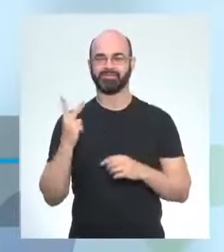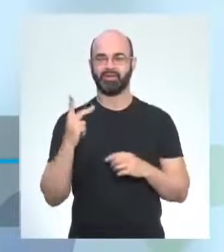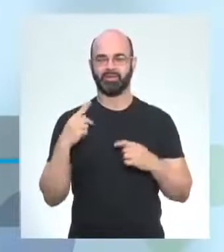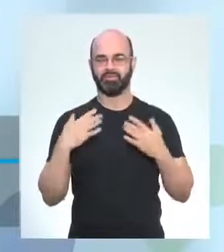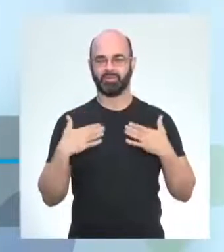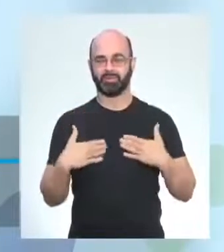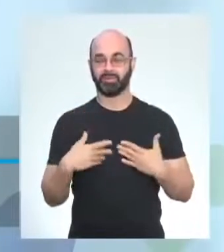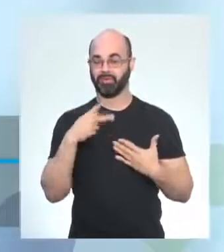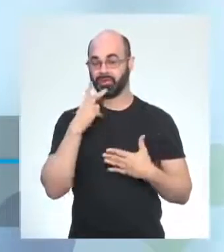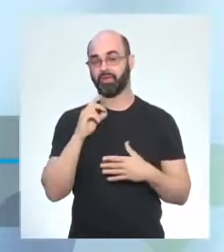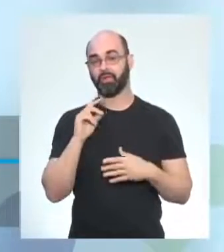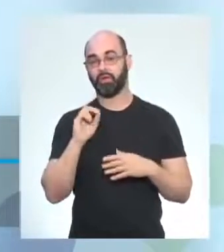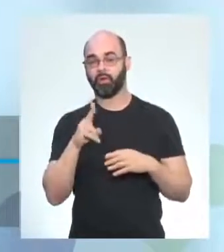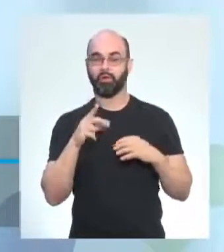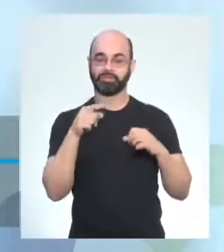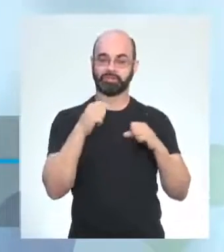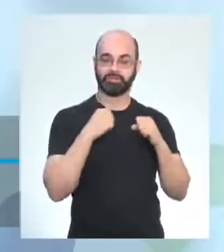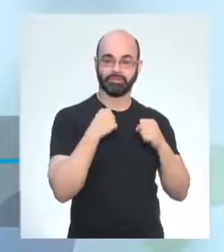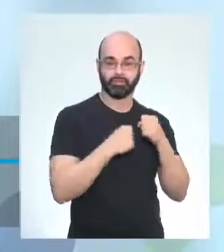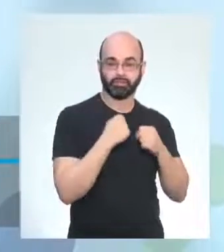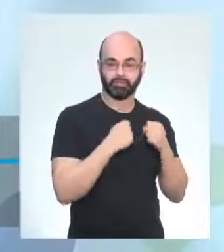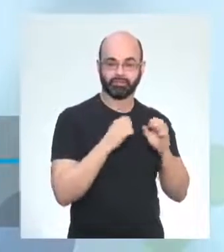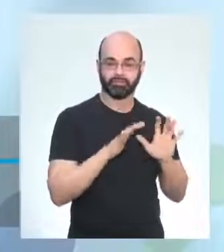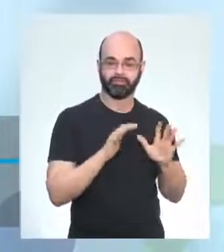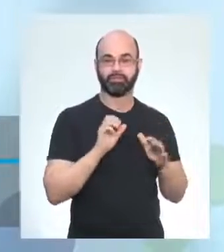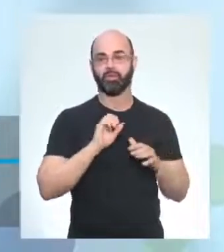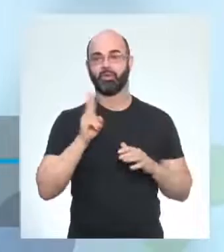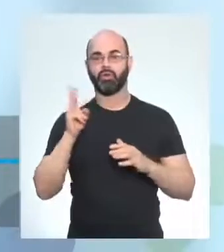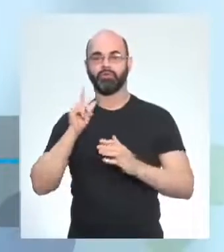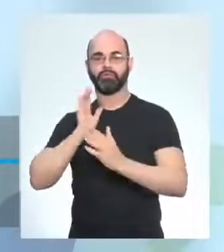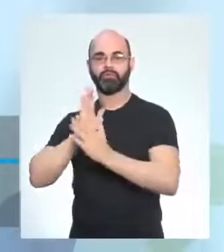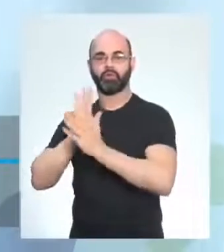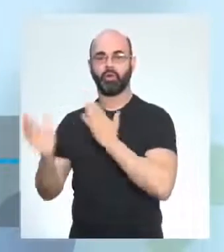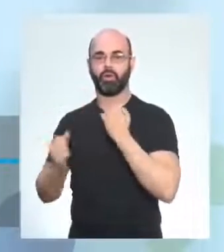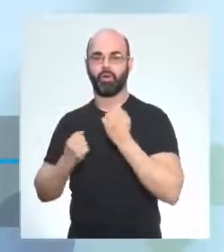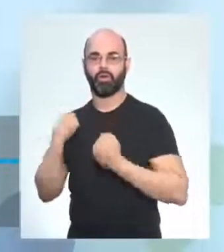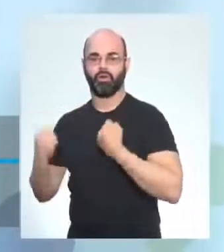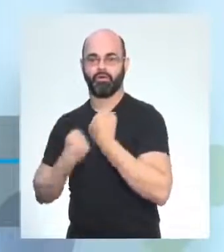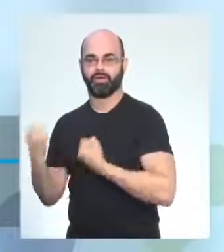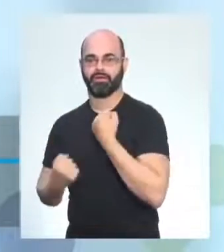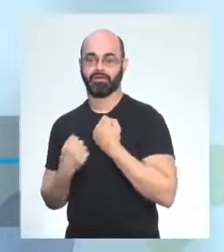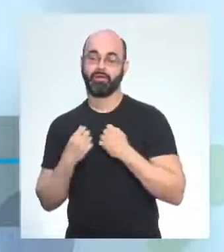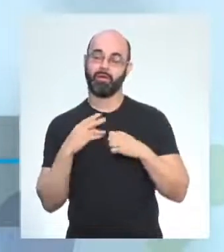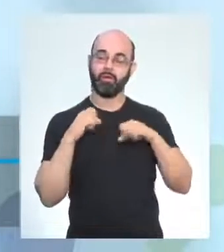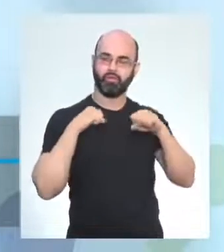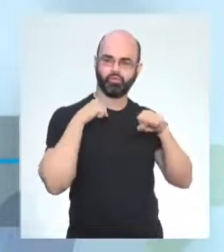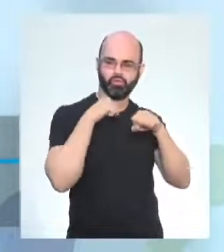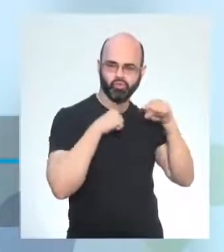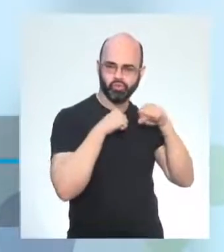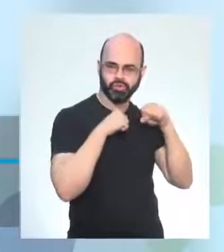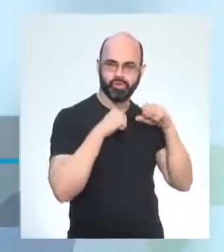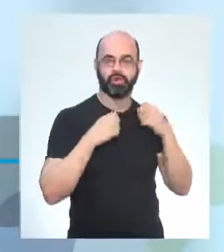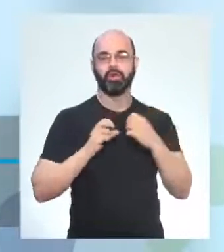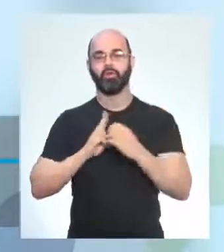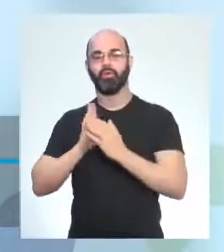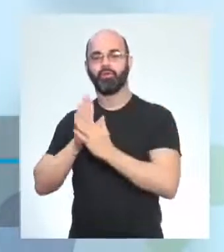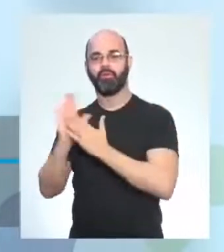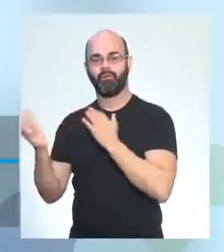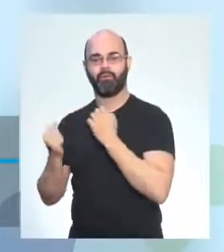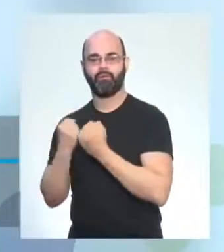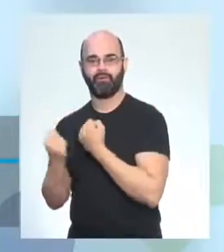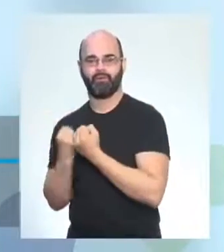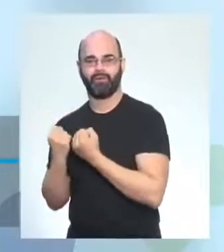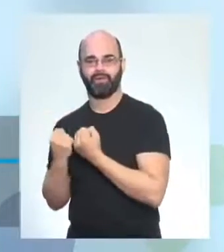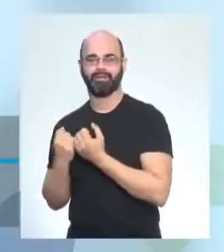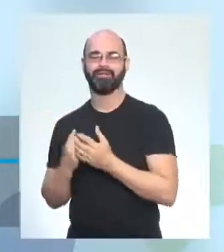ou que lutar ou que correr, né? Então é aí que vai gerar isso, tá bom? Daí que vem essa questão da adrenalina,